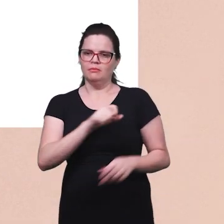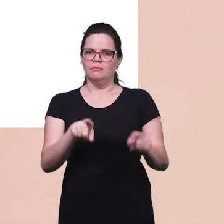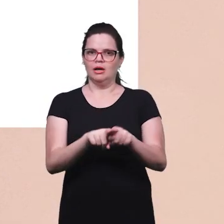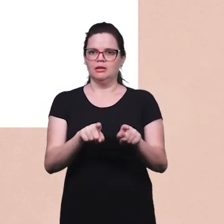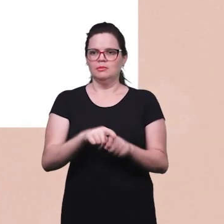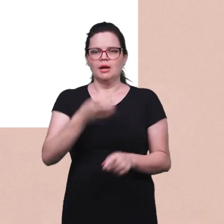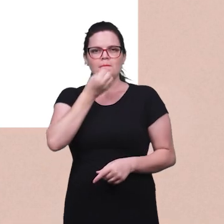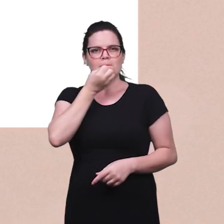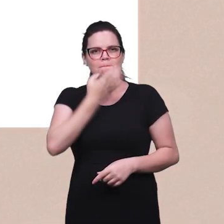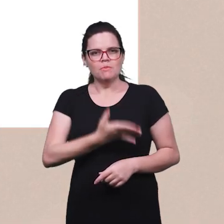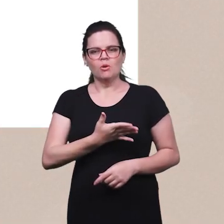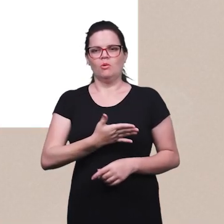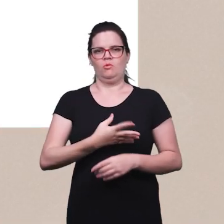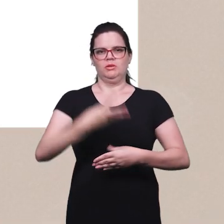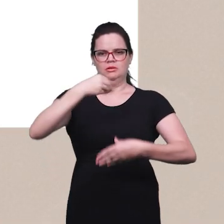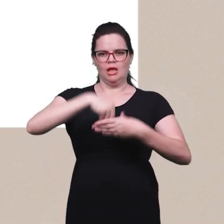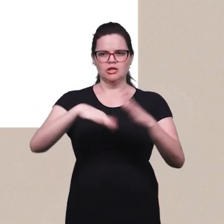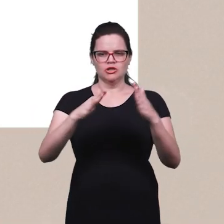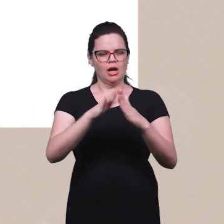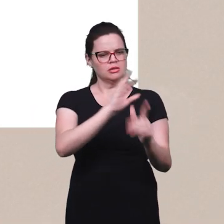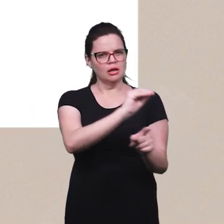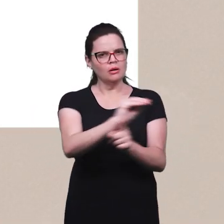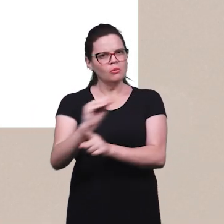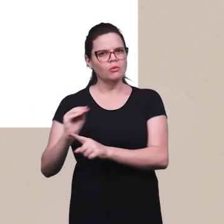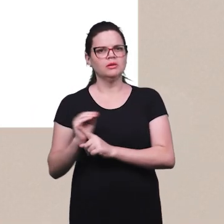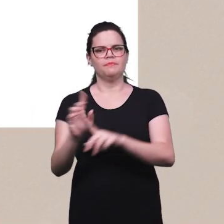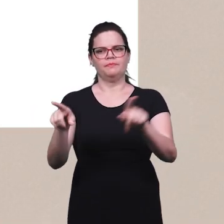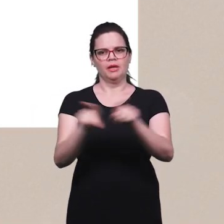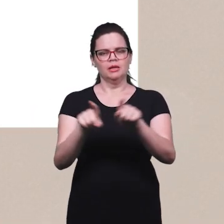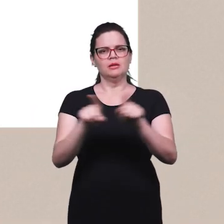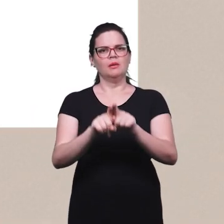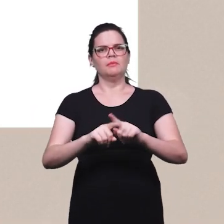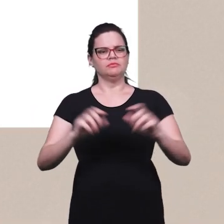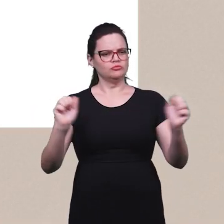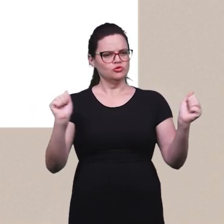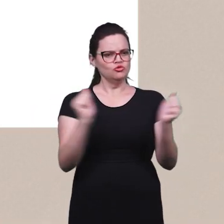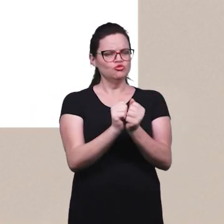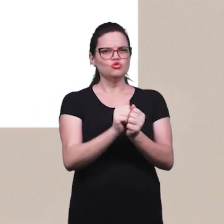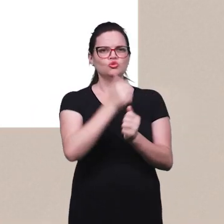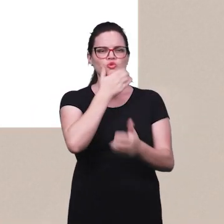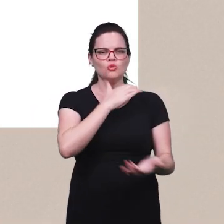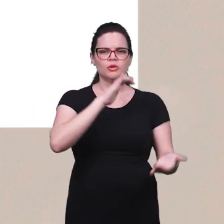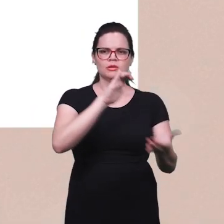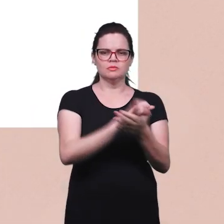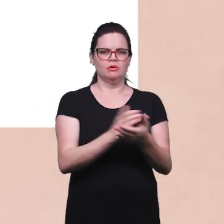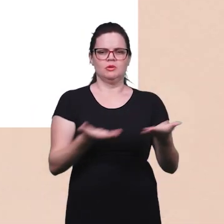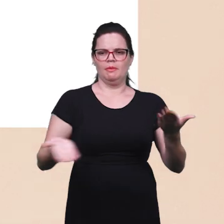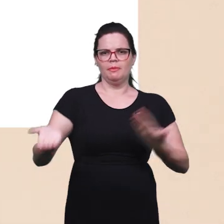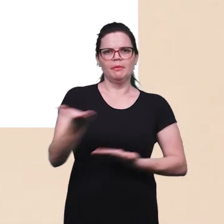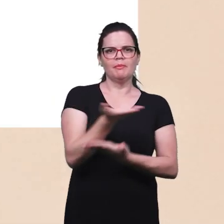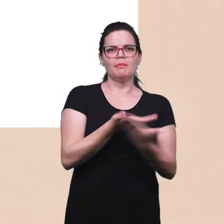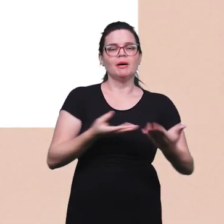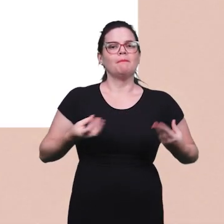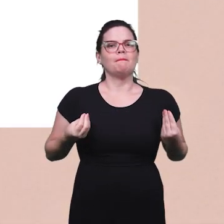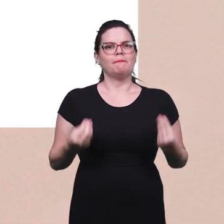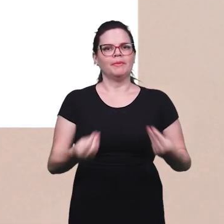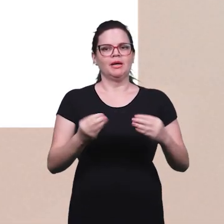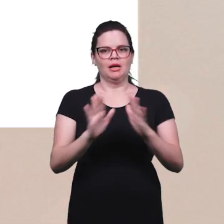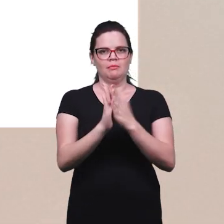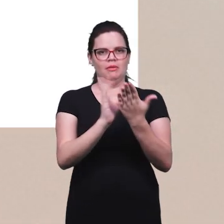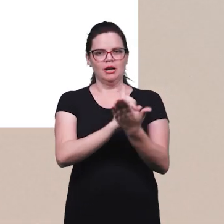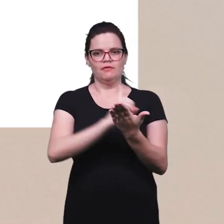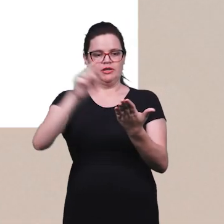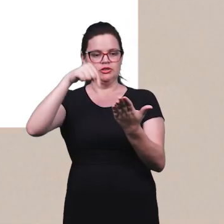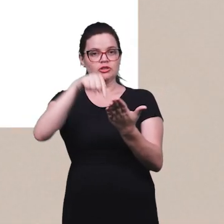castas, boas donas de casa, sujeitas a seu marido, a fim de que a palavra de Deus não